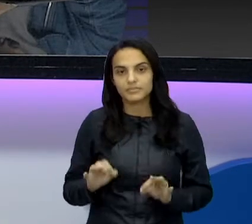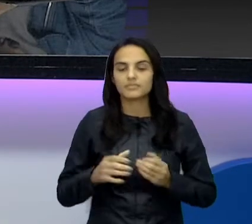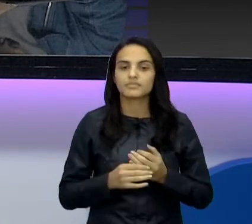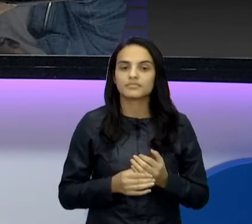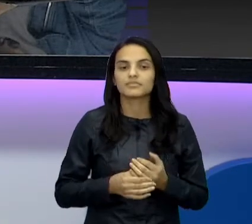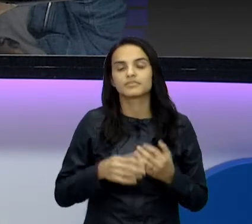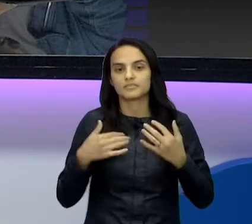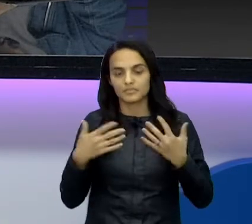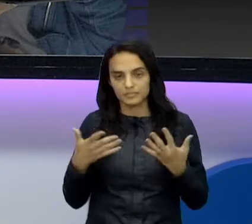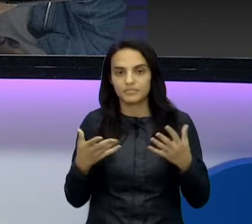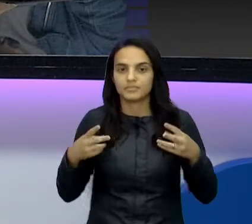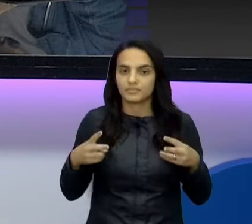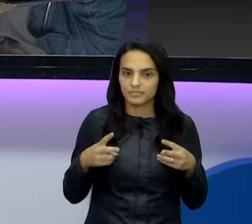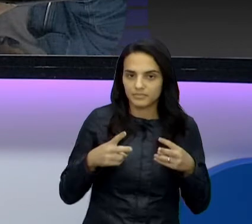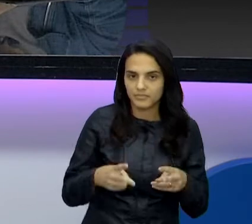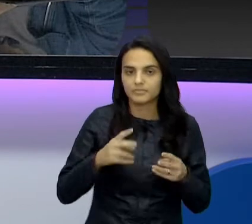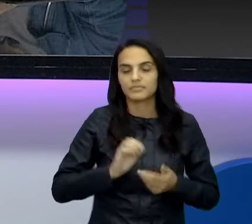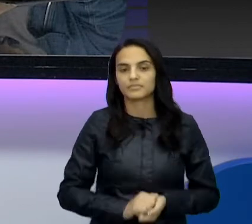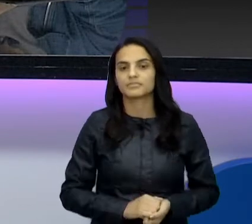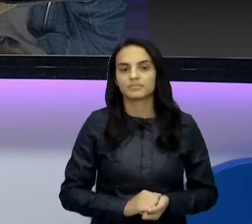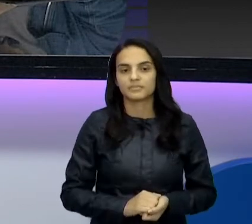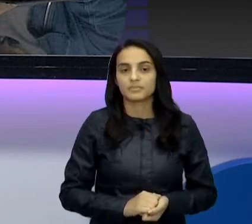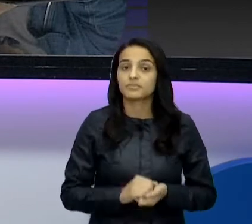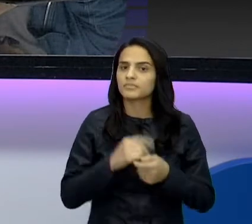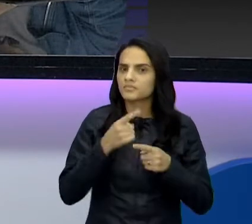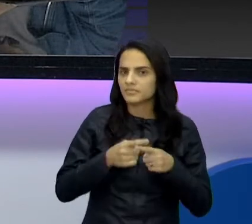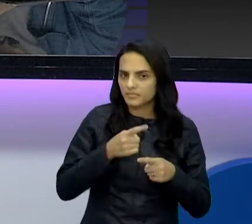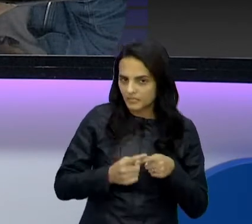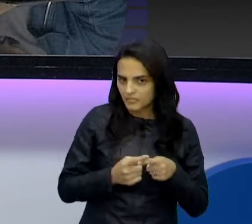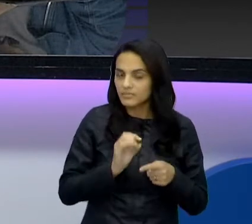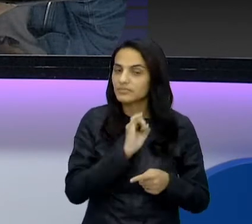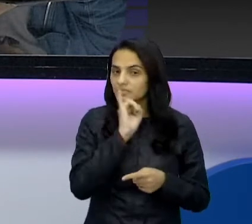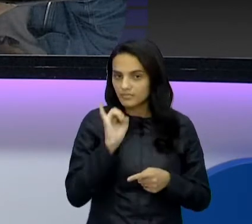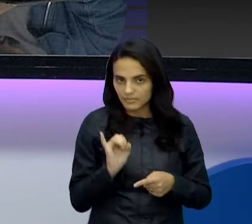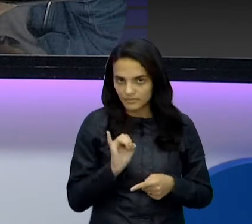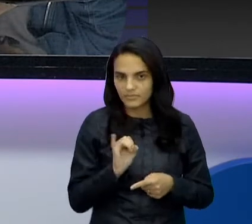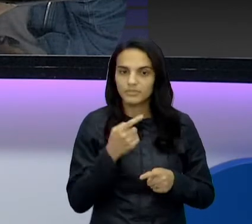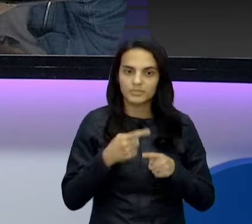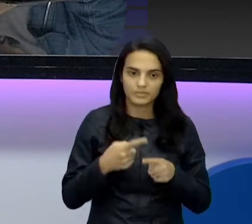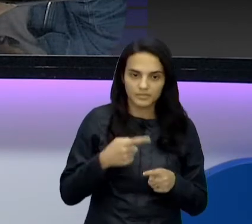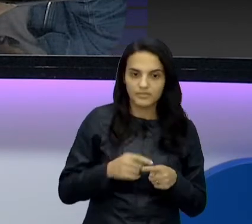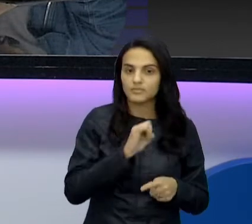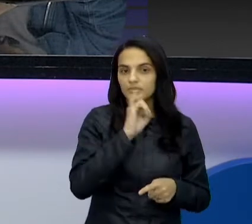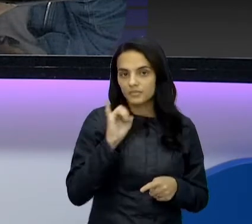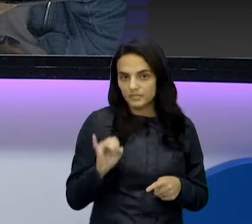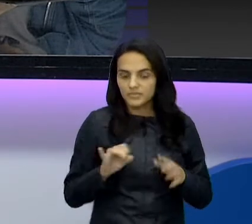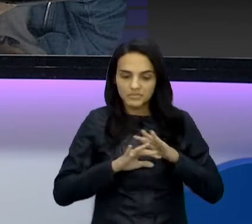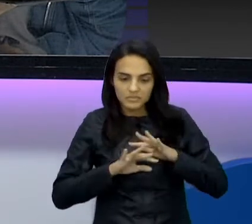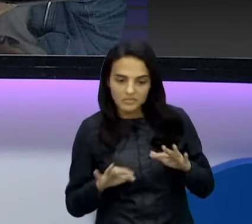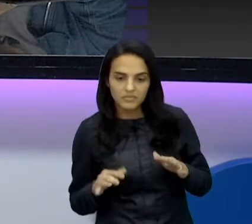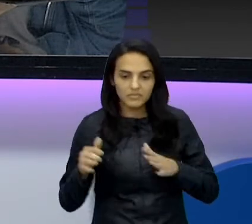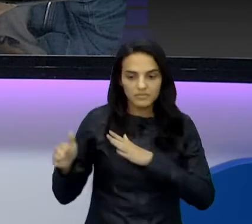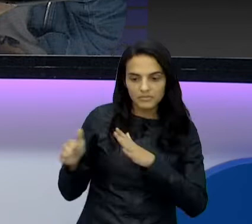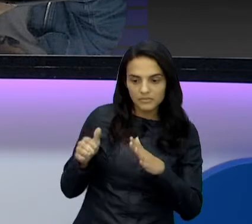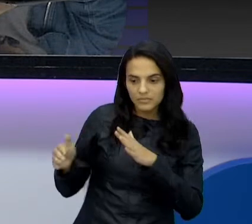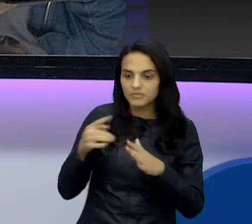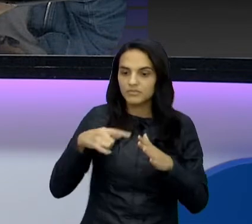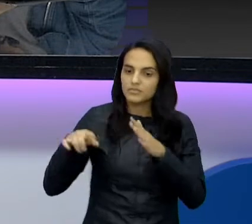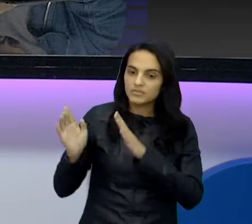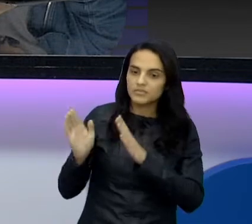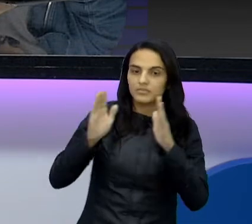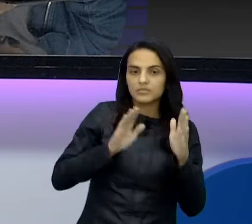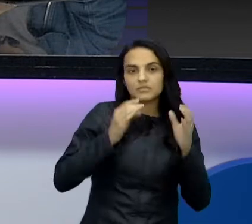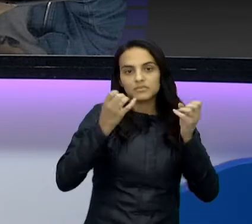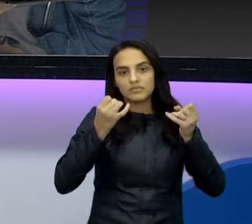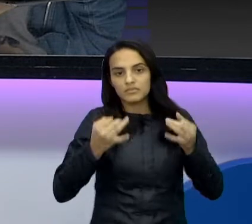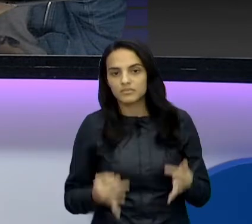ele continua lá. Por quê? Porque se só nesse momento passamos a questionar